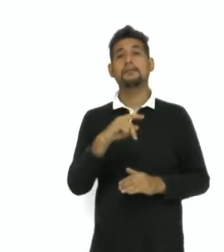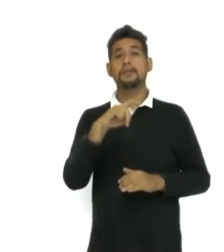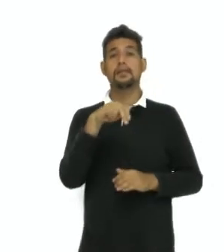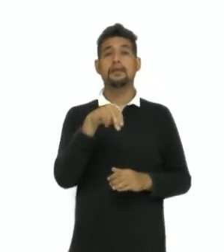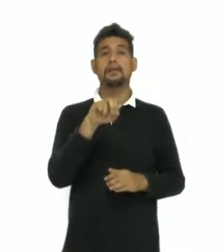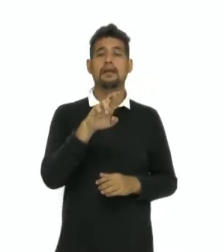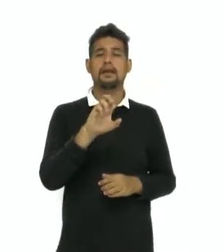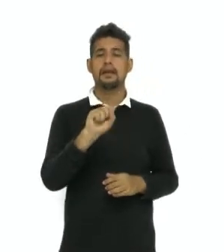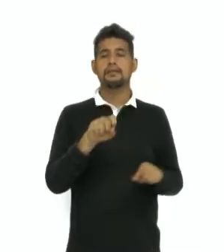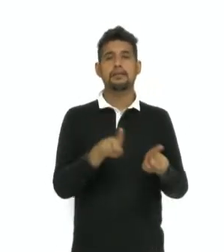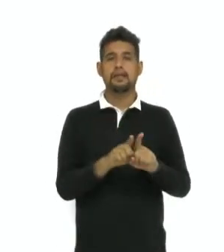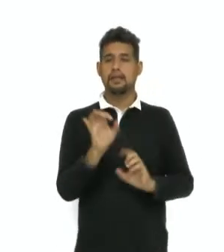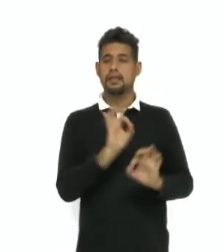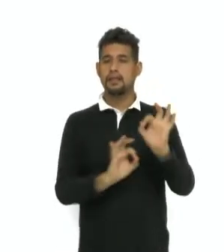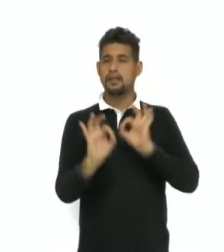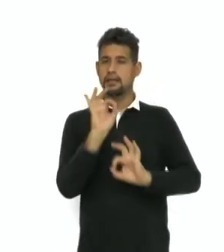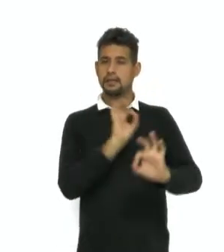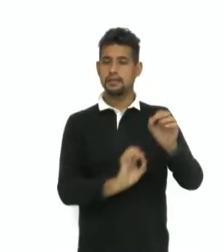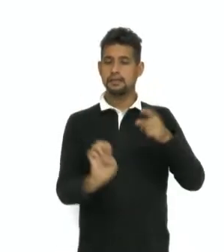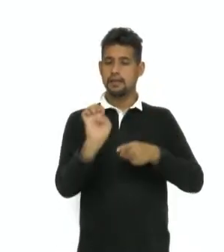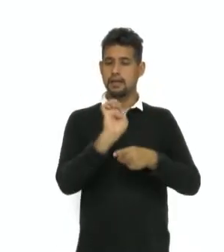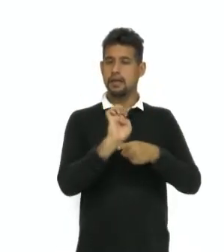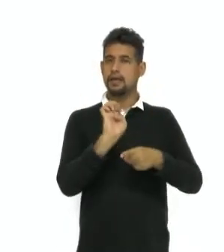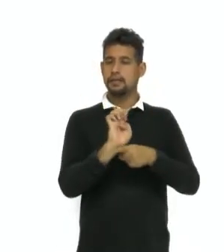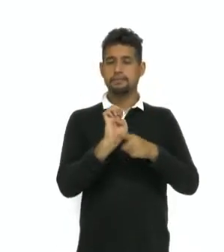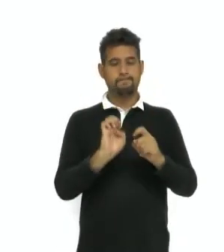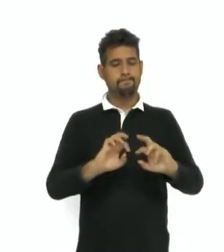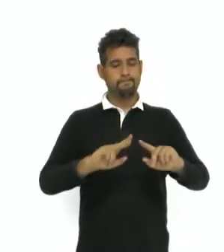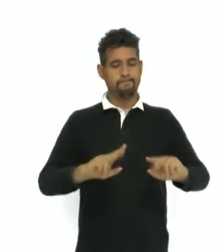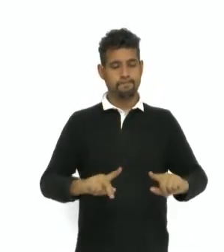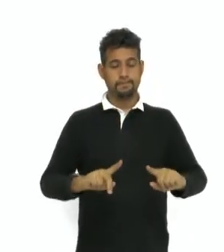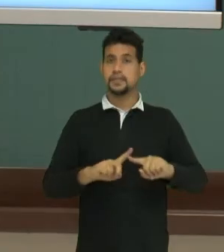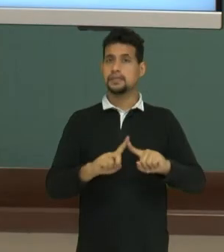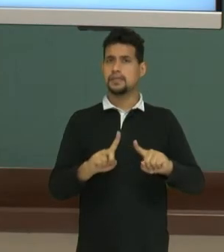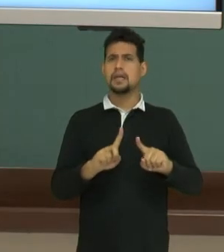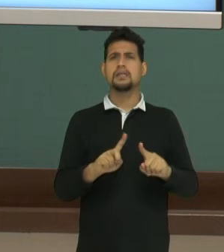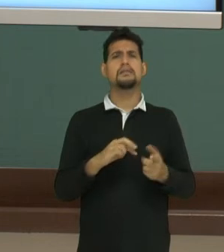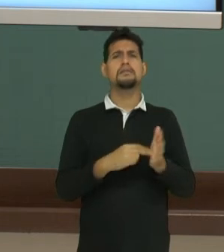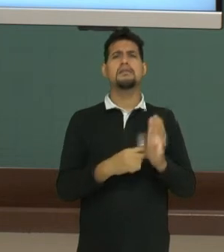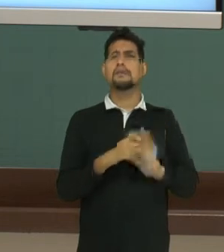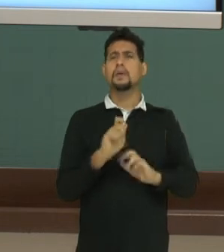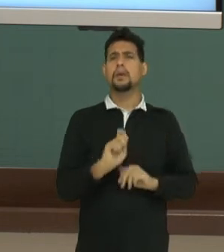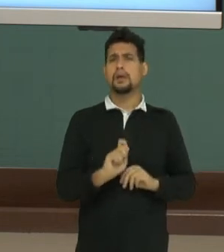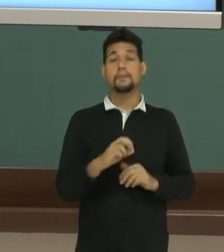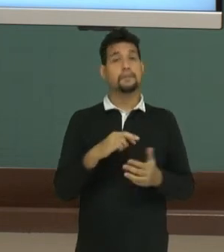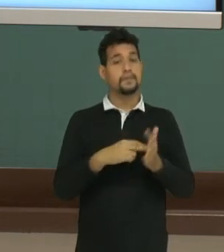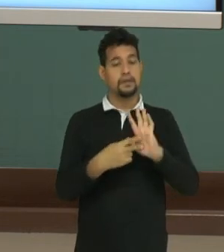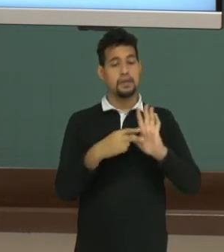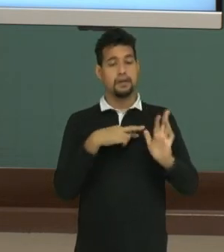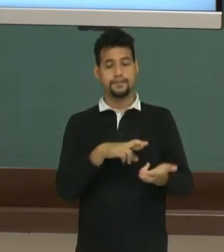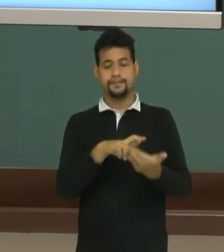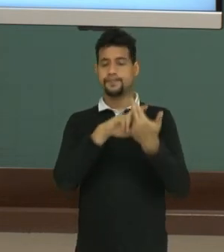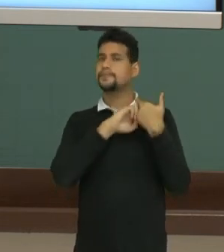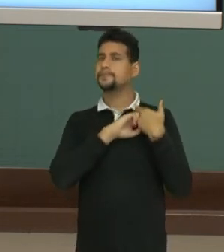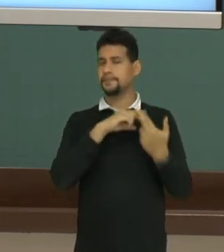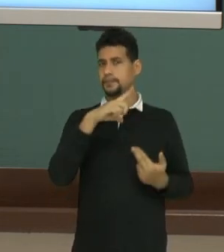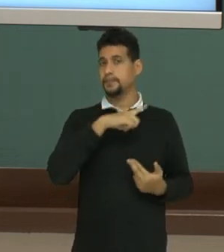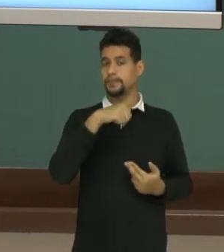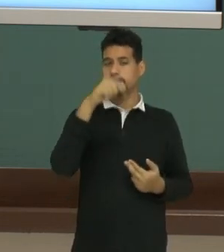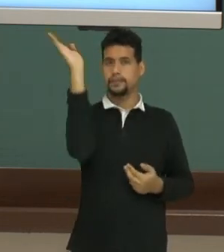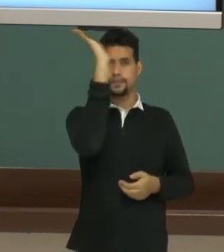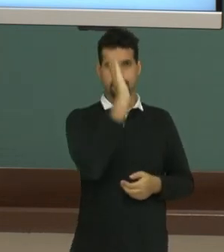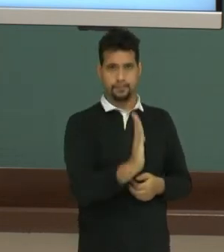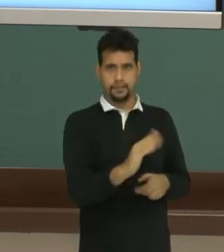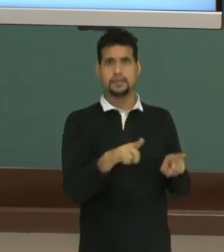PNRS e também o Plano Estadual de Resíduos Sólidos. Então, a logística reversa é uma responsabilidade aqui no